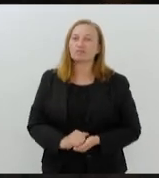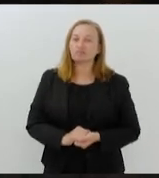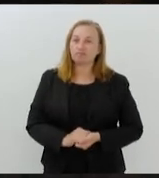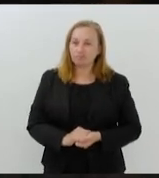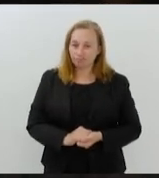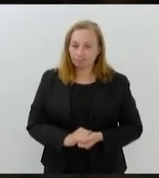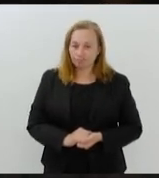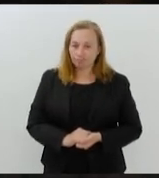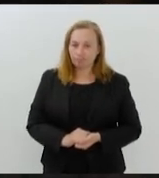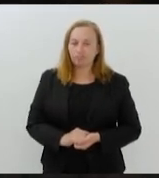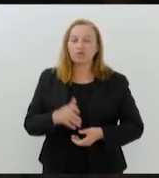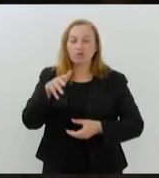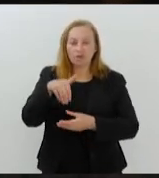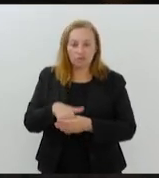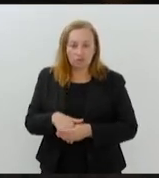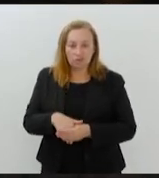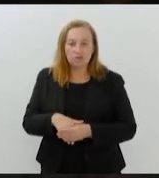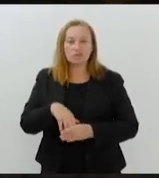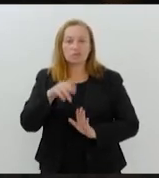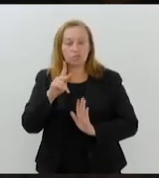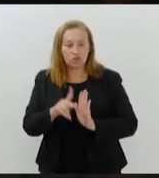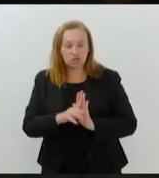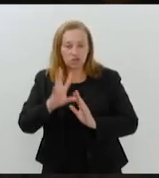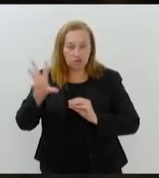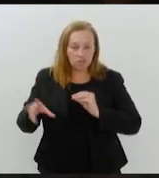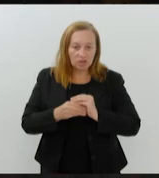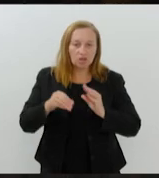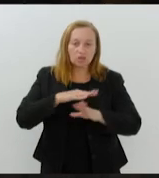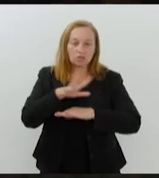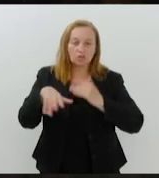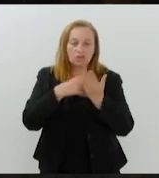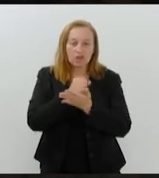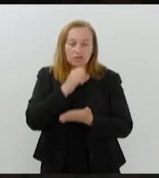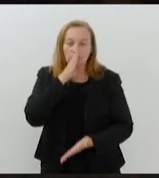aprovado. Em votação, projeto assim emendado. Os senhores que